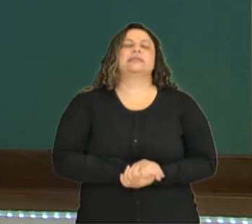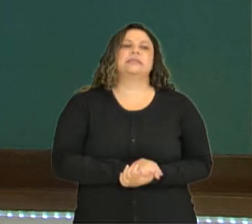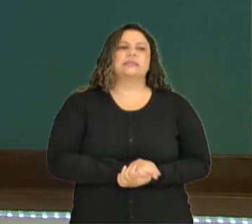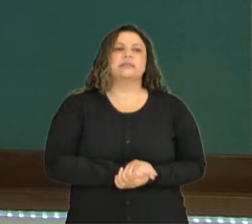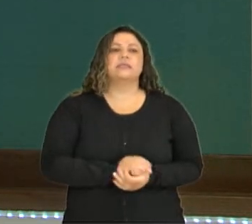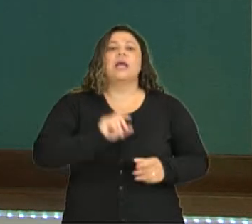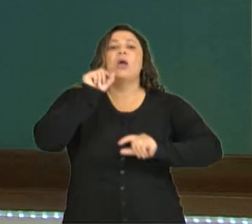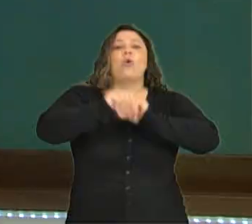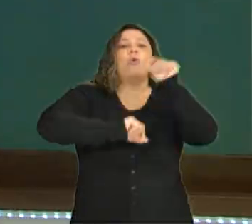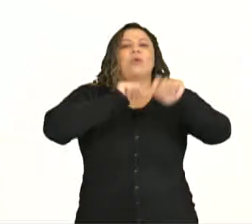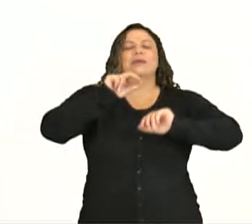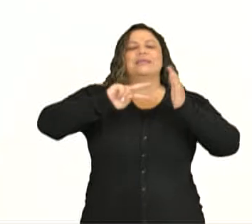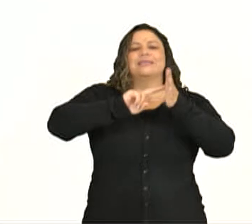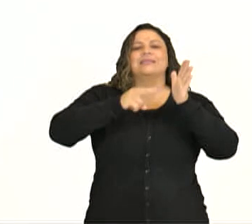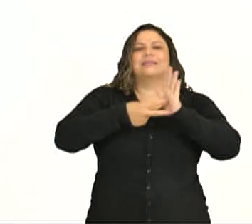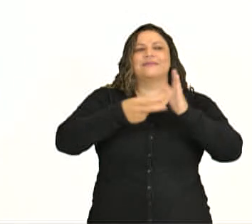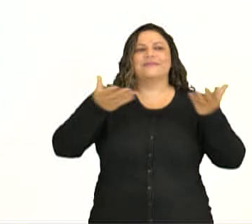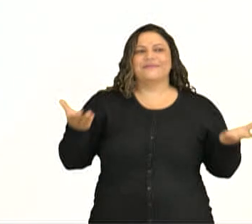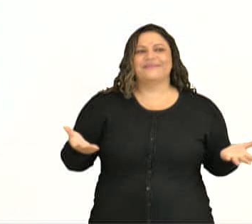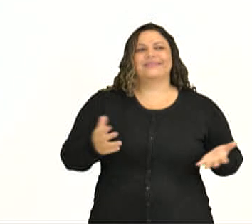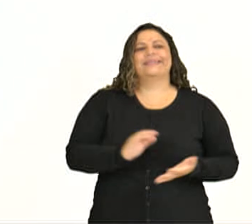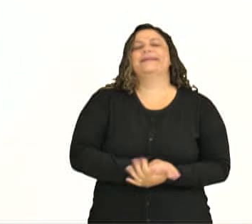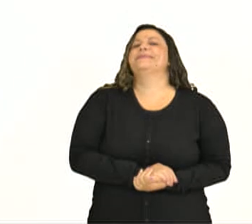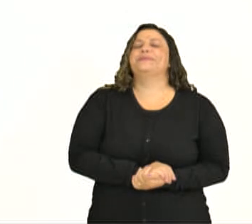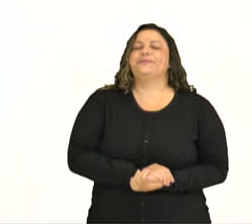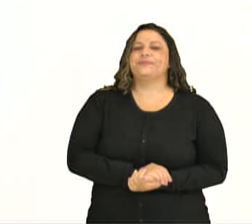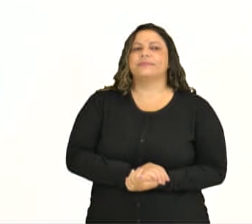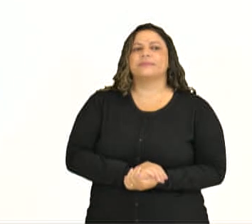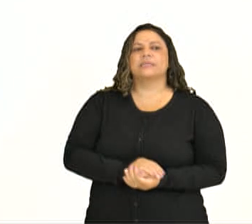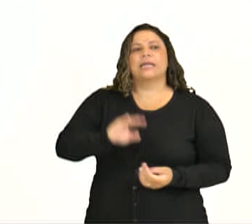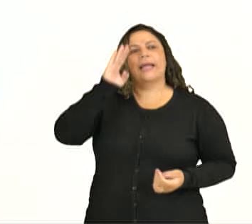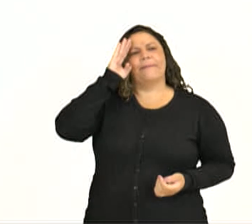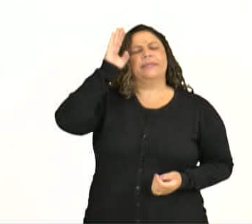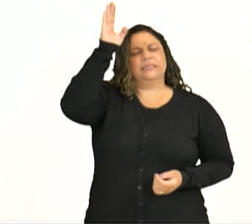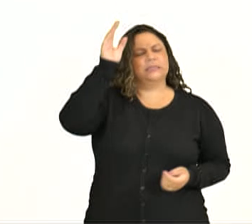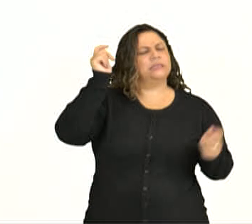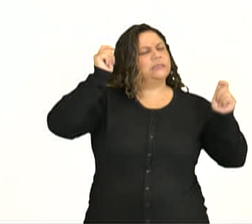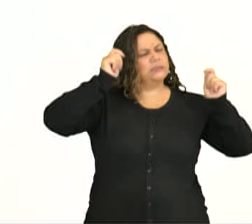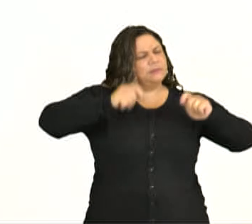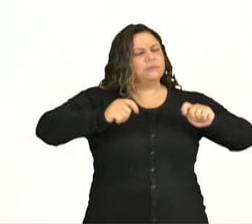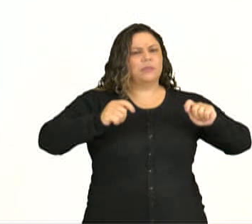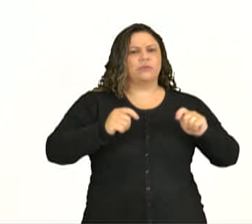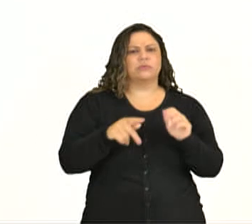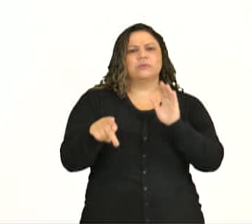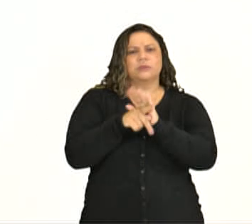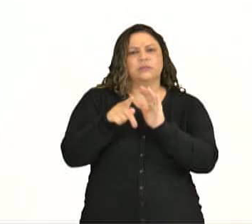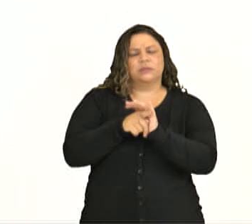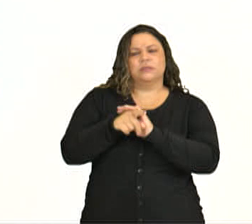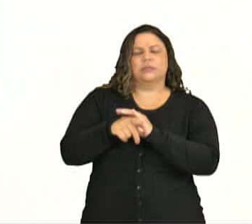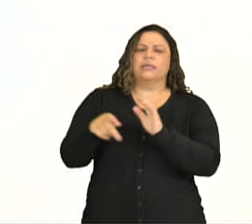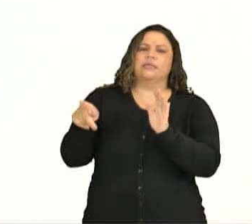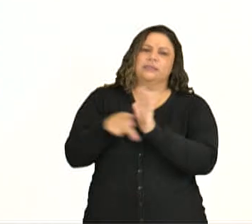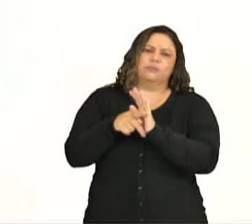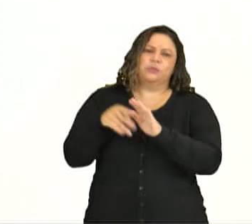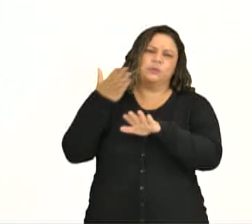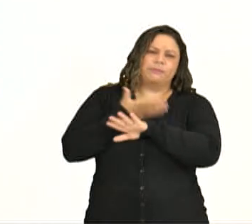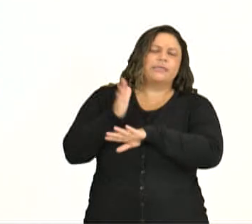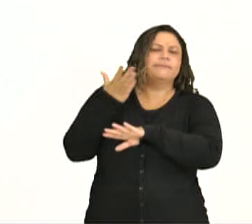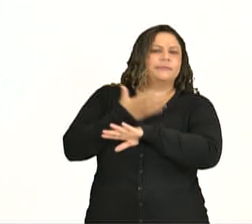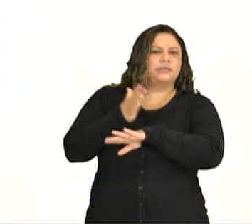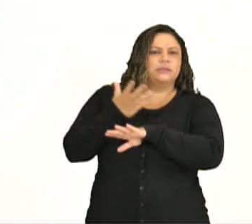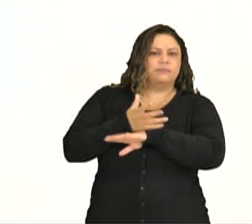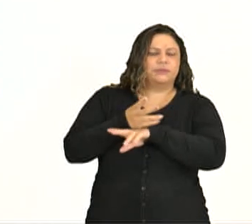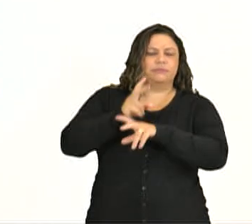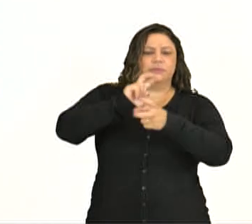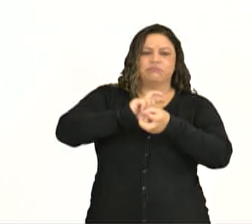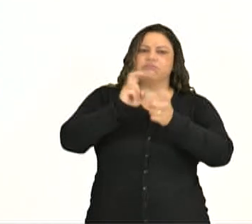que significa a roda de capoeira? Uma das principais tendências é que os capoeiristas, que são as pessoas que praticam a capoeira, revezem